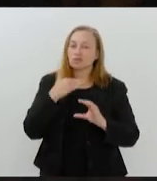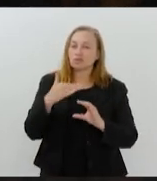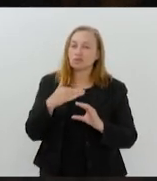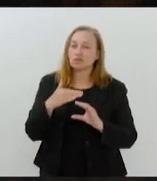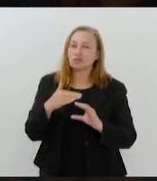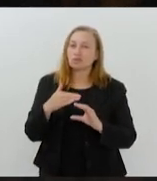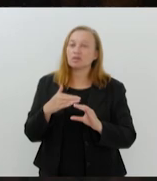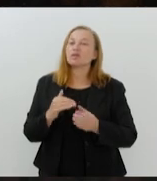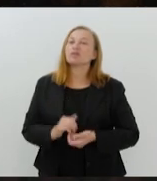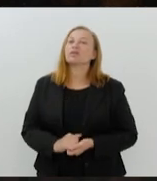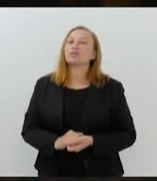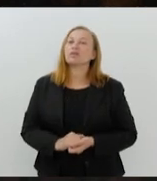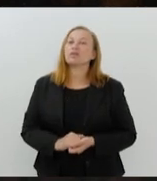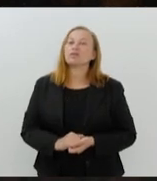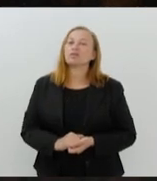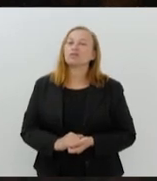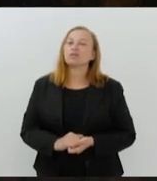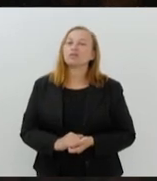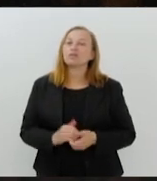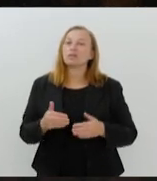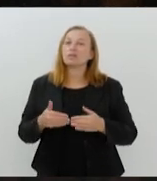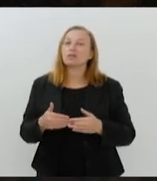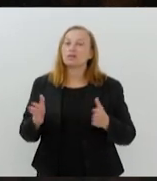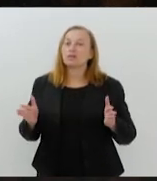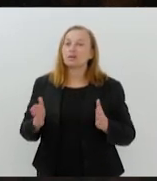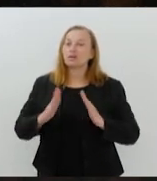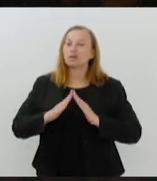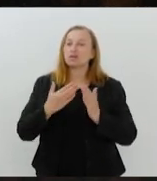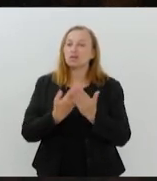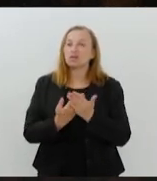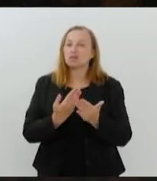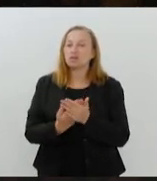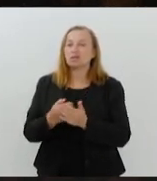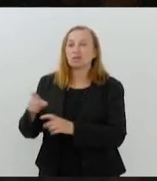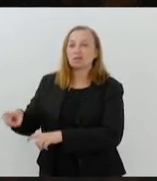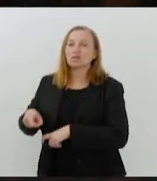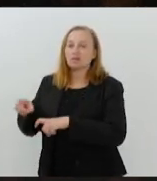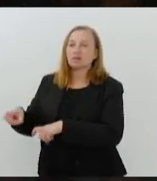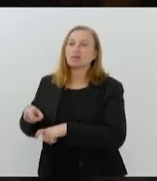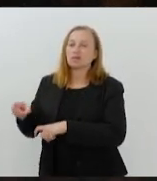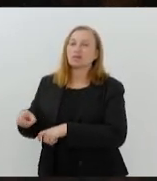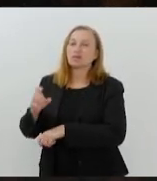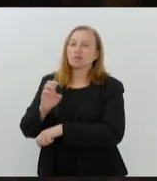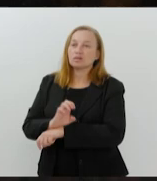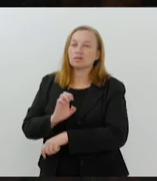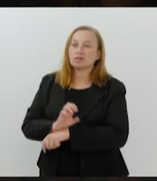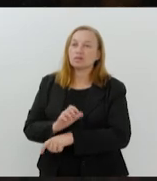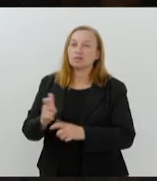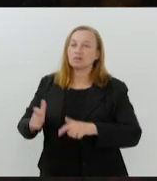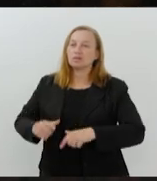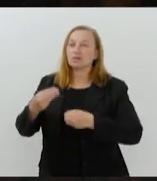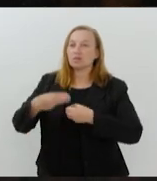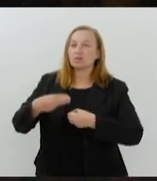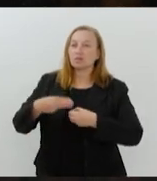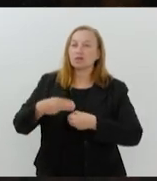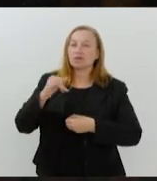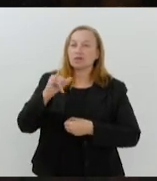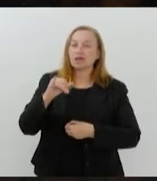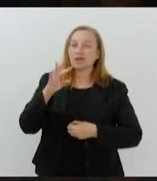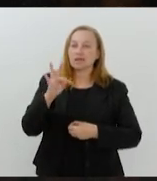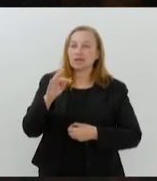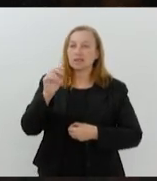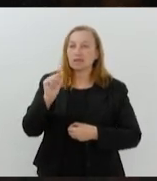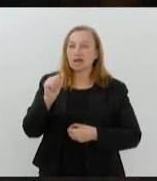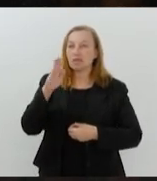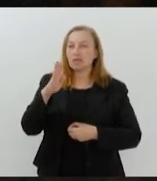mensagens expondo sobre a reativação do Colégio Estadual Agrícola José Soares Júnior, localizado no município de Itaboraí, Rio de